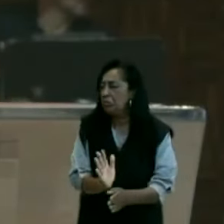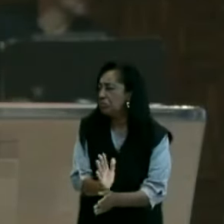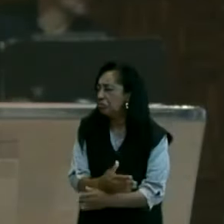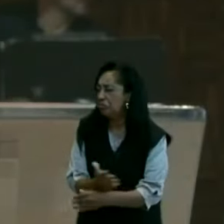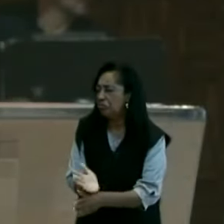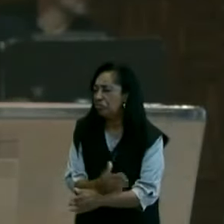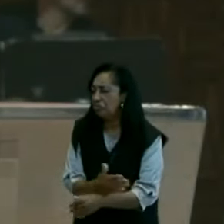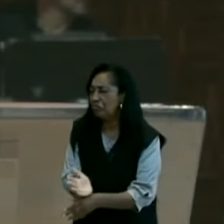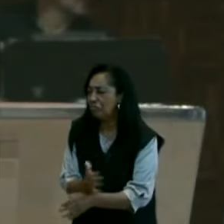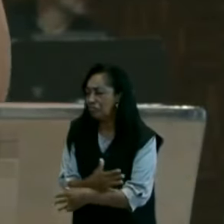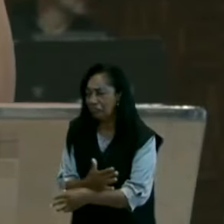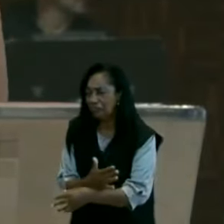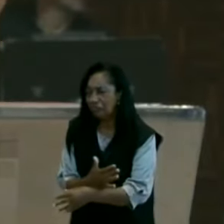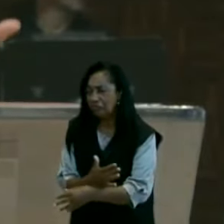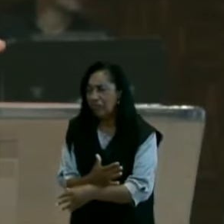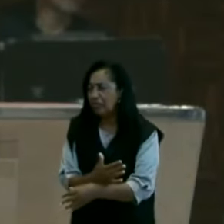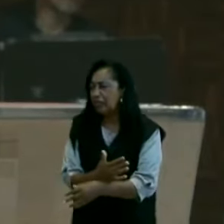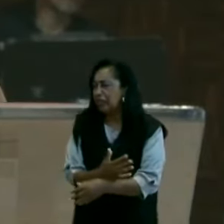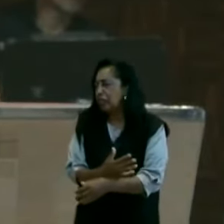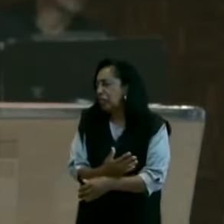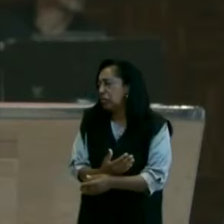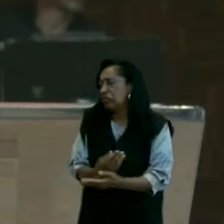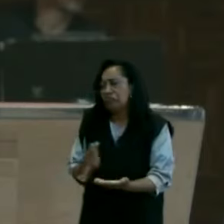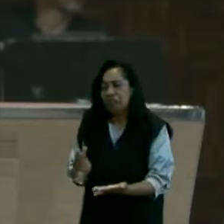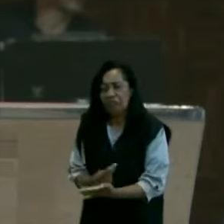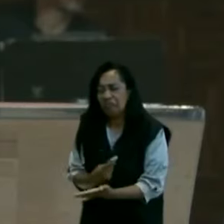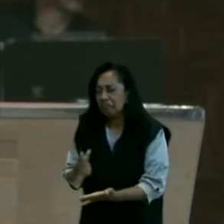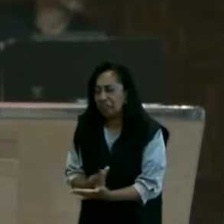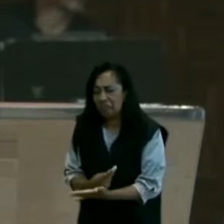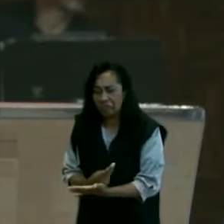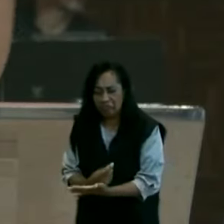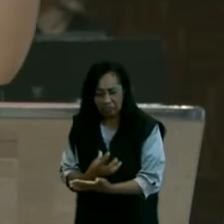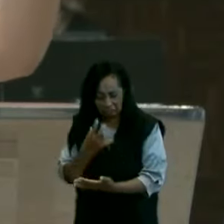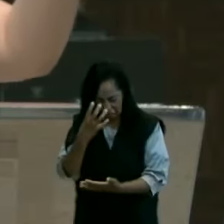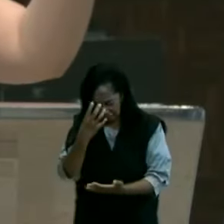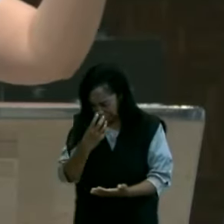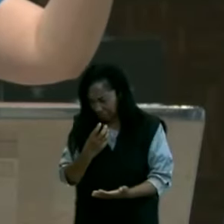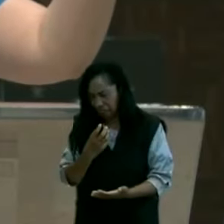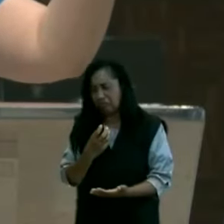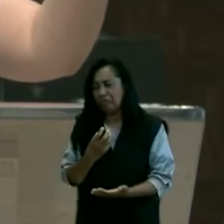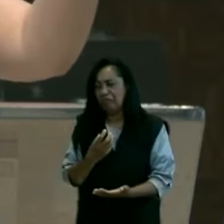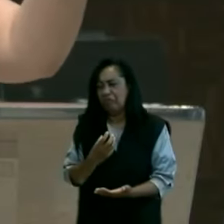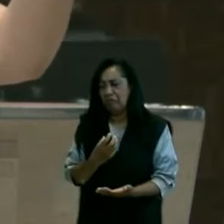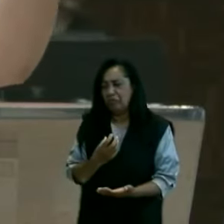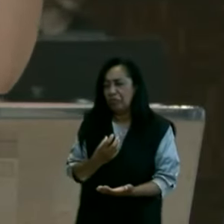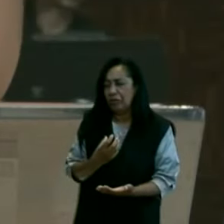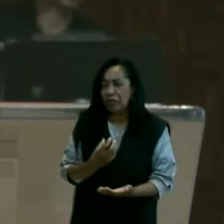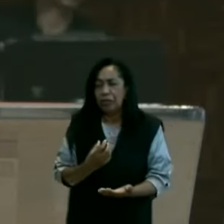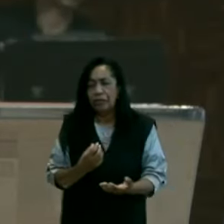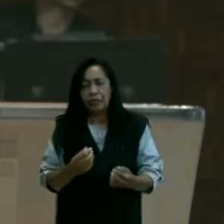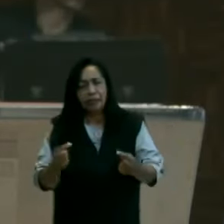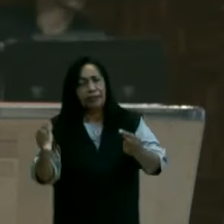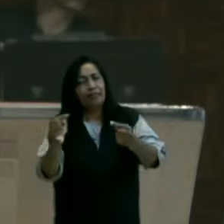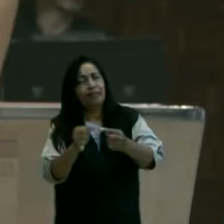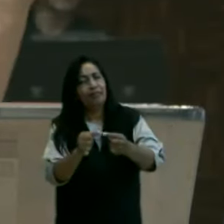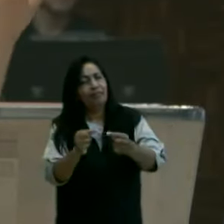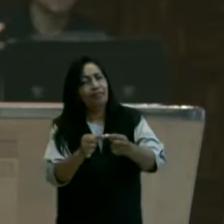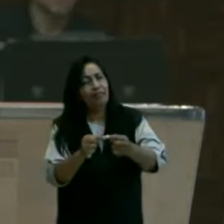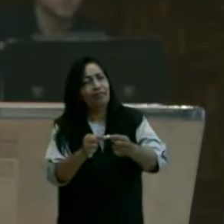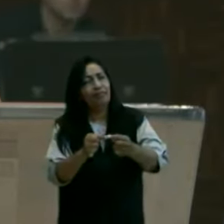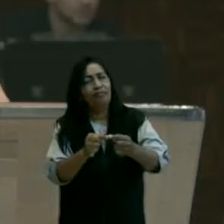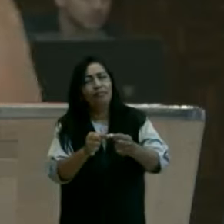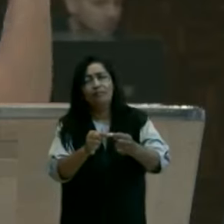e esse rumo vai desconfigurando o nosso caráter, que deveria ser parecido com o seu, onde nós